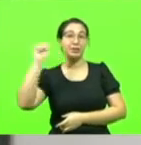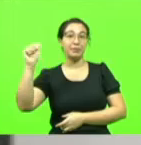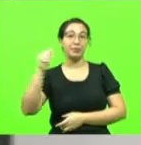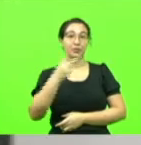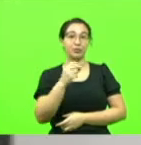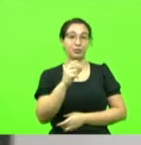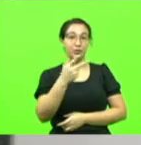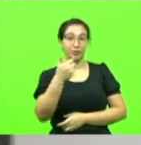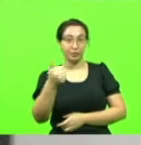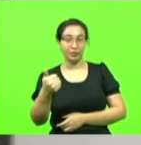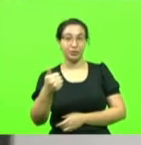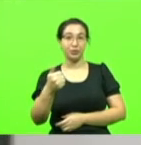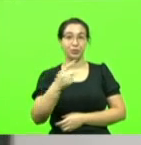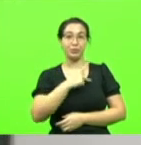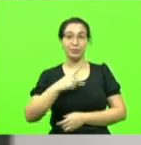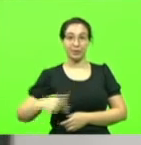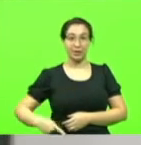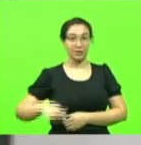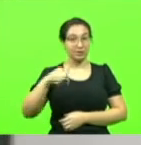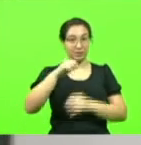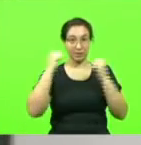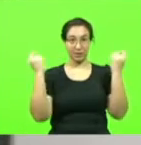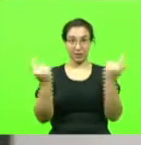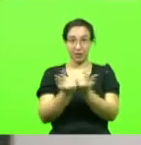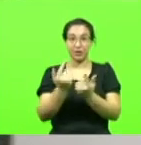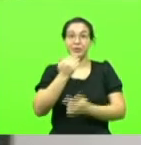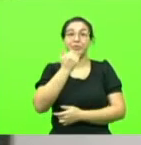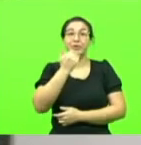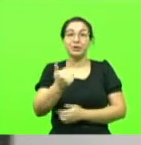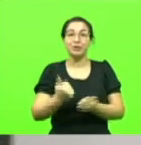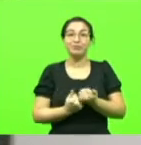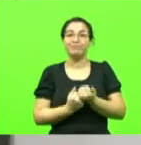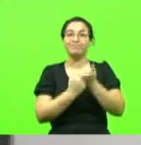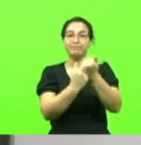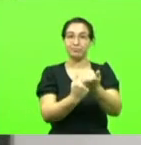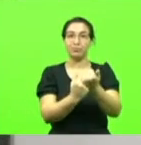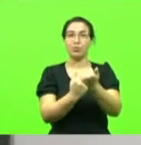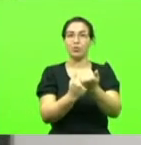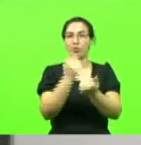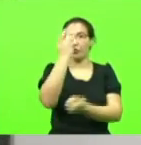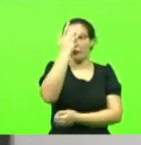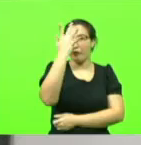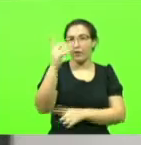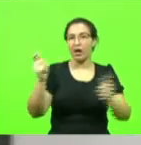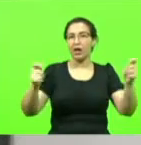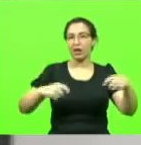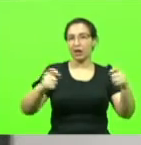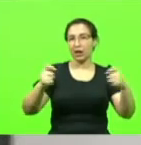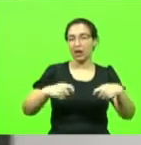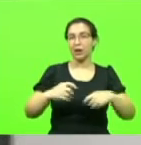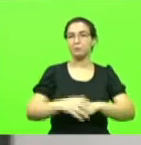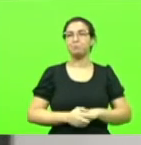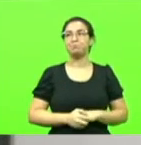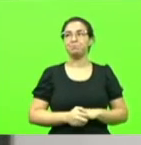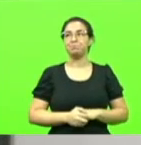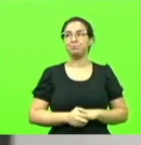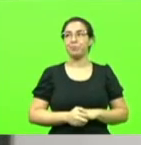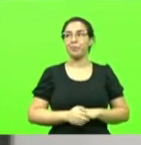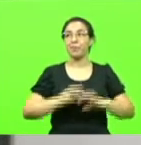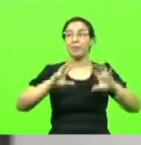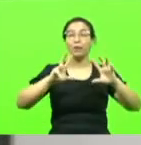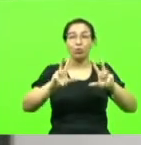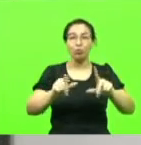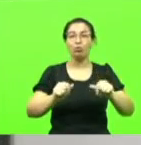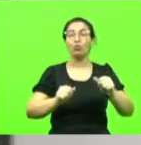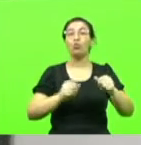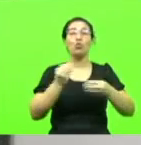casa solicitando esse esse aporte financeiro só facilitação e isso